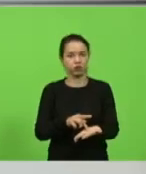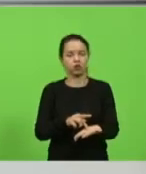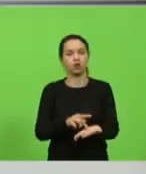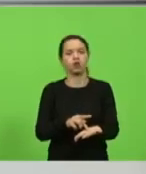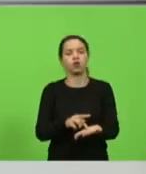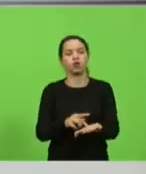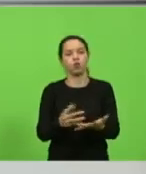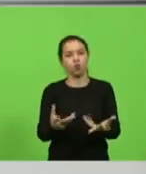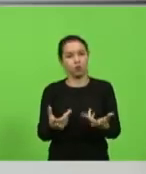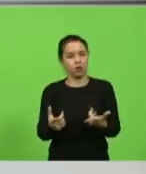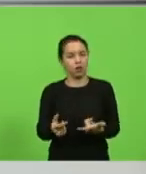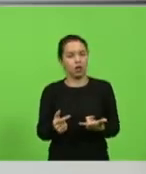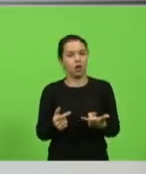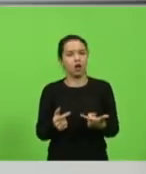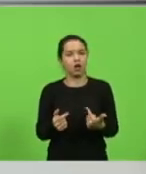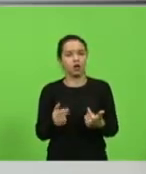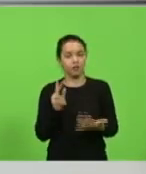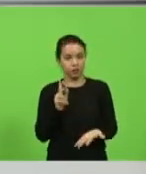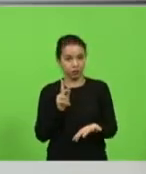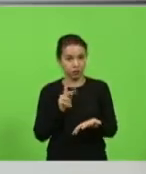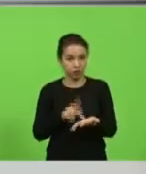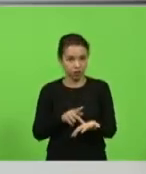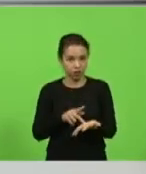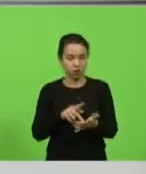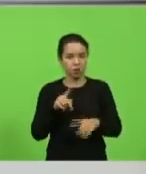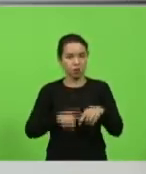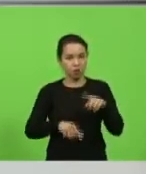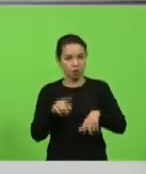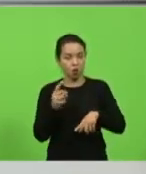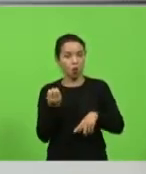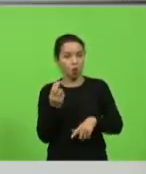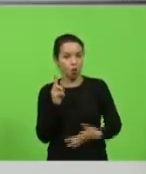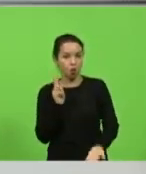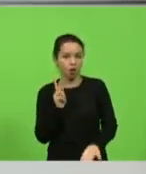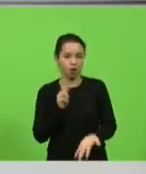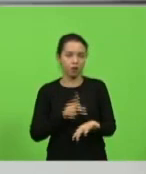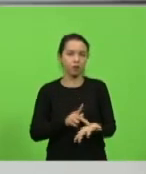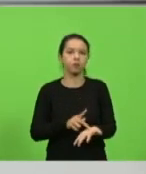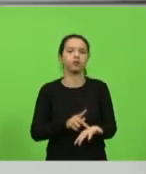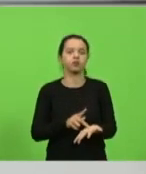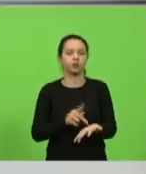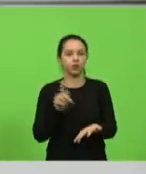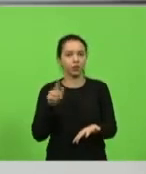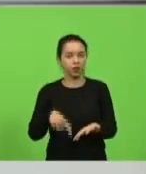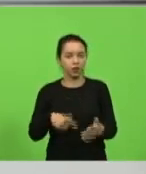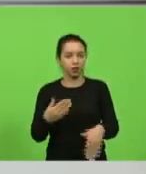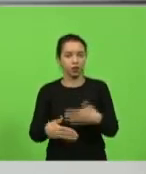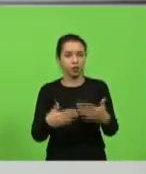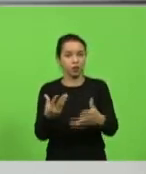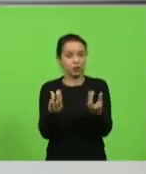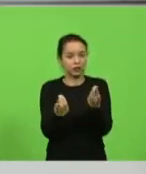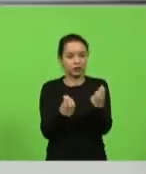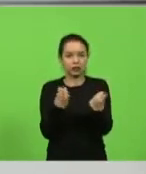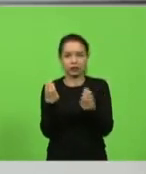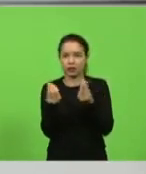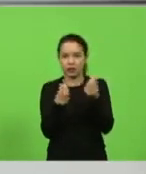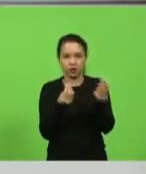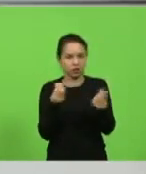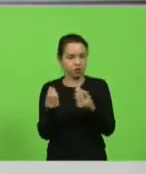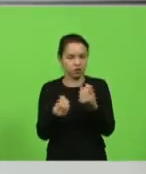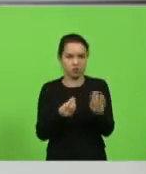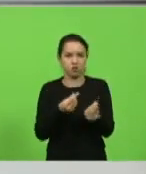como absoluta, material ou real, é algo intangível pela compreensão